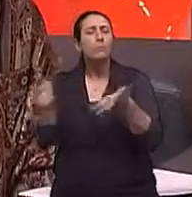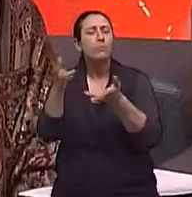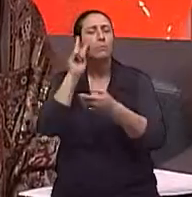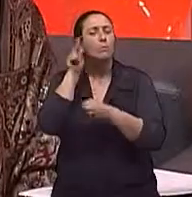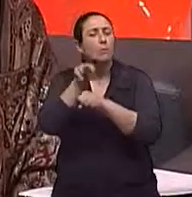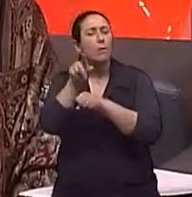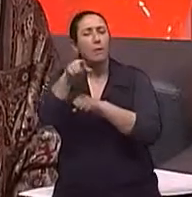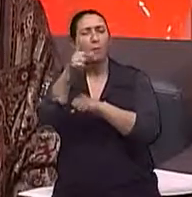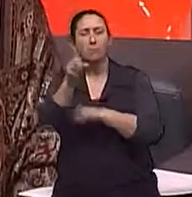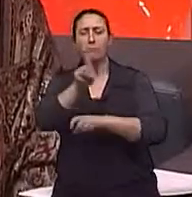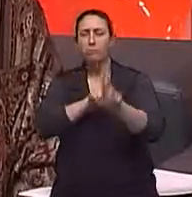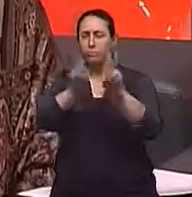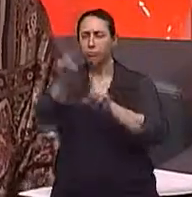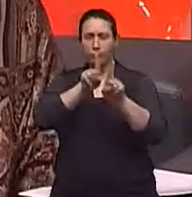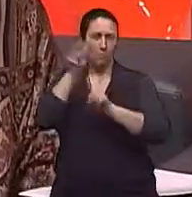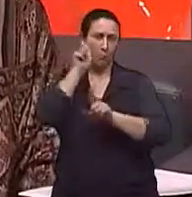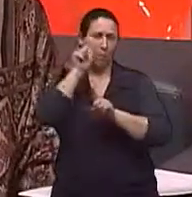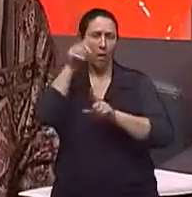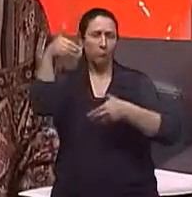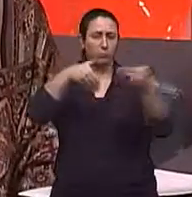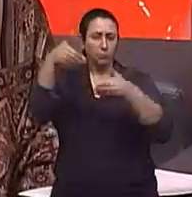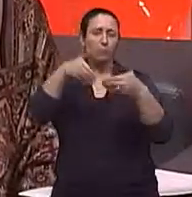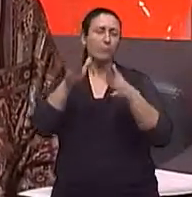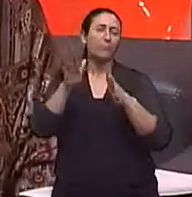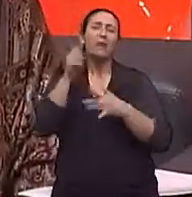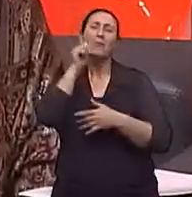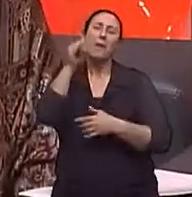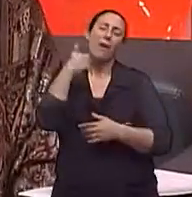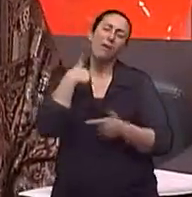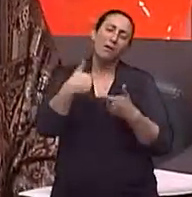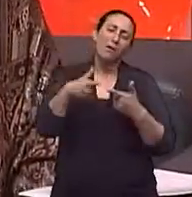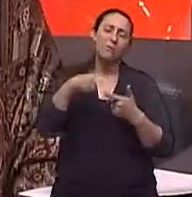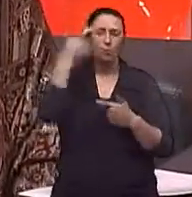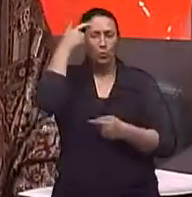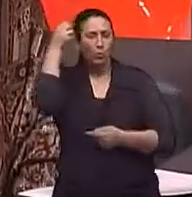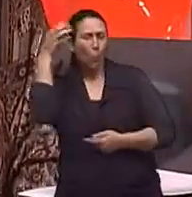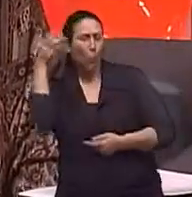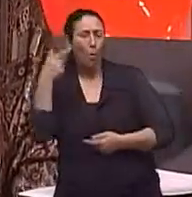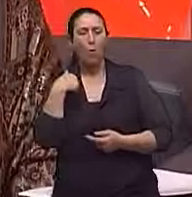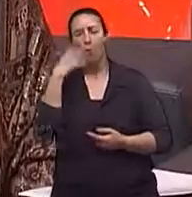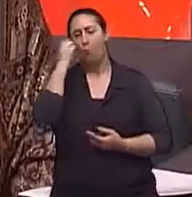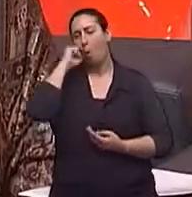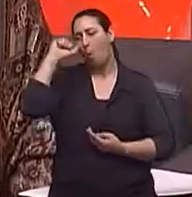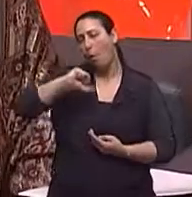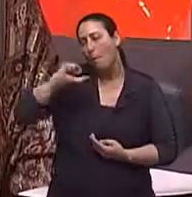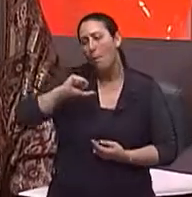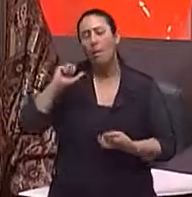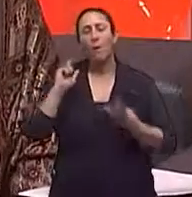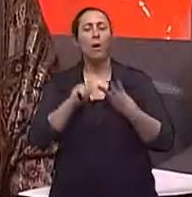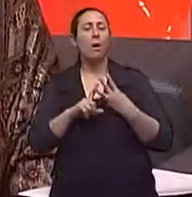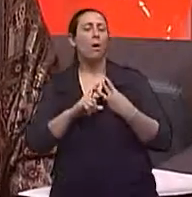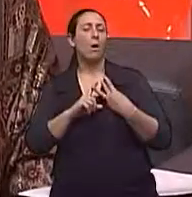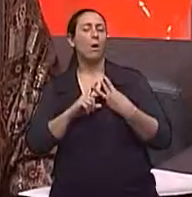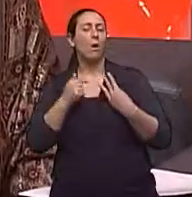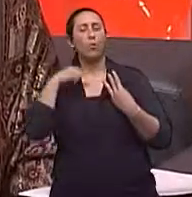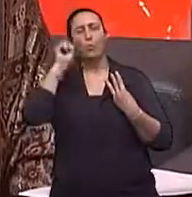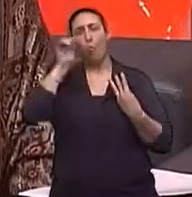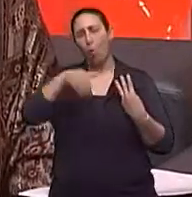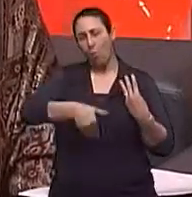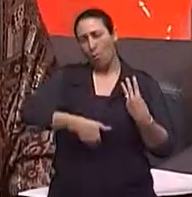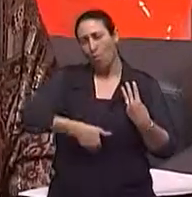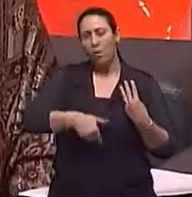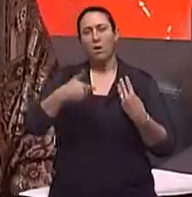chegam até o serviço com algumas queixas como por exemplo dor de cabeça insônia dor de